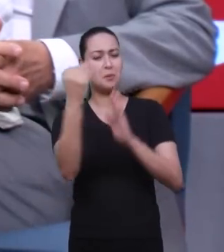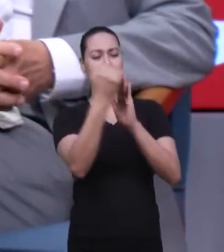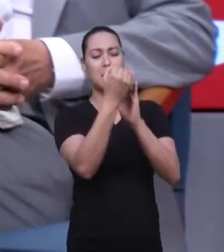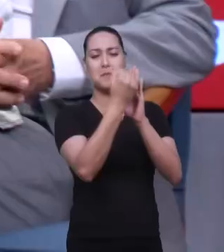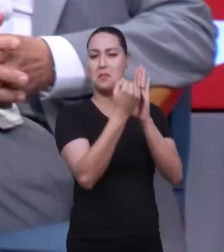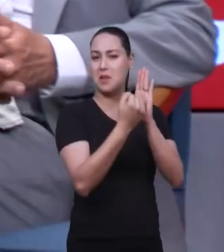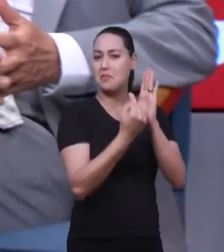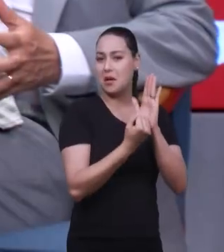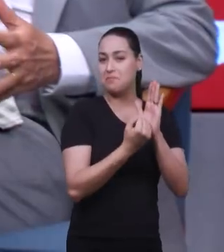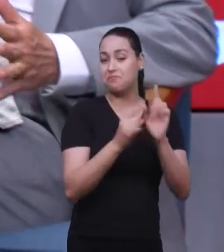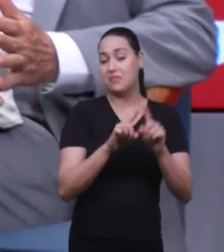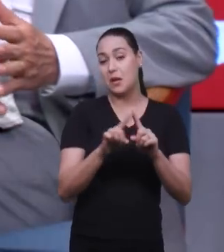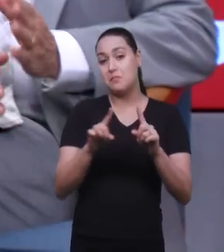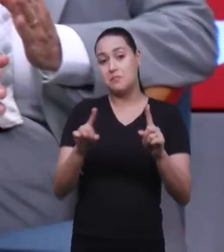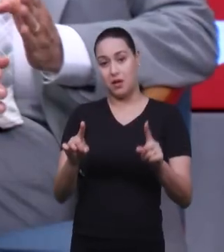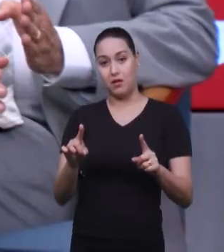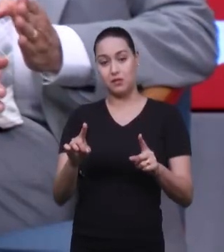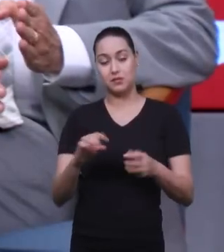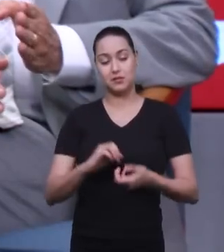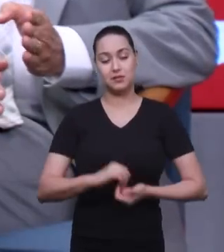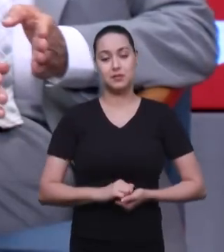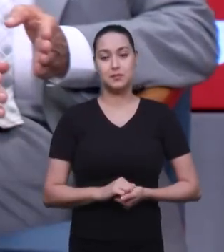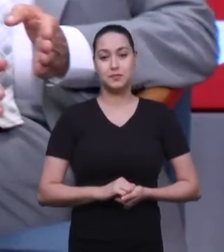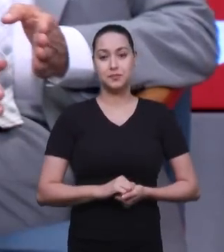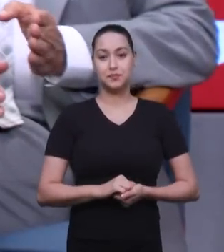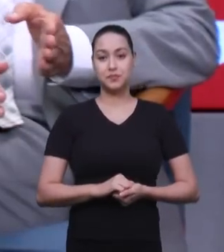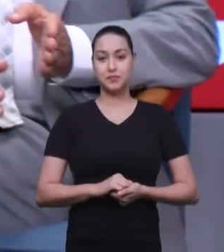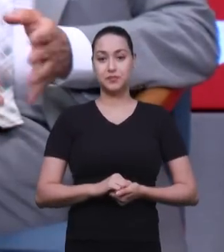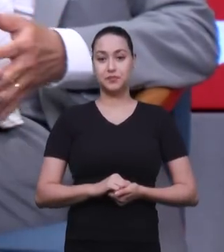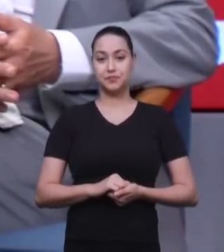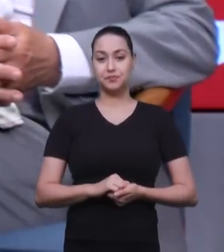fatos. Mas no